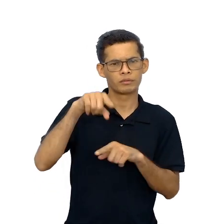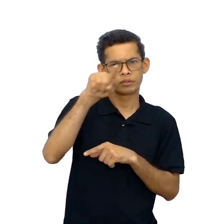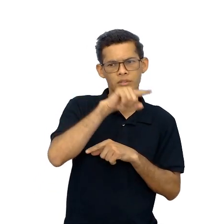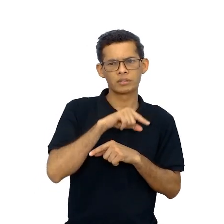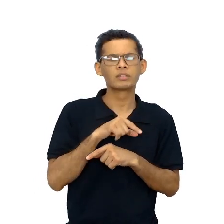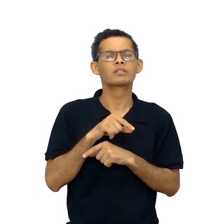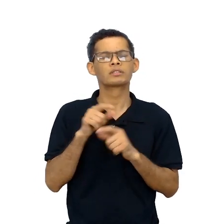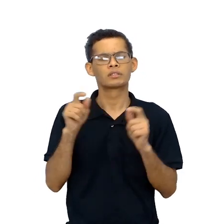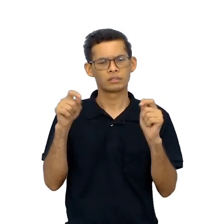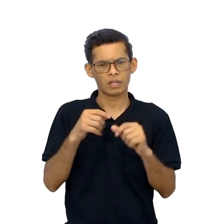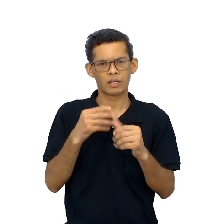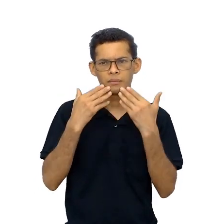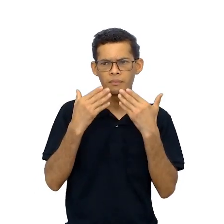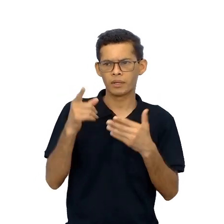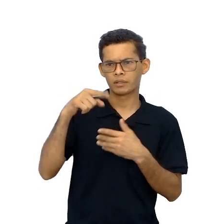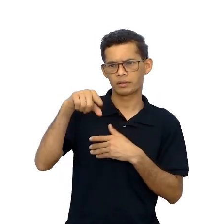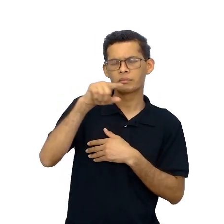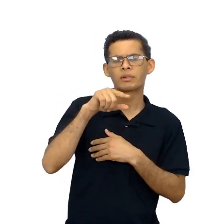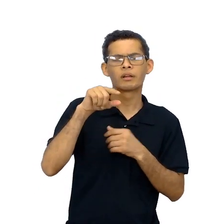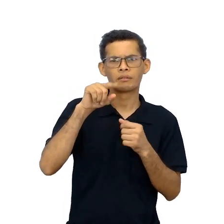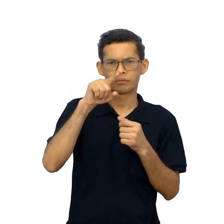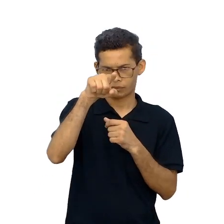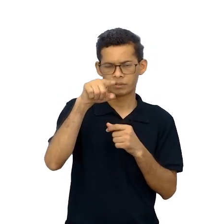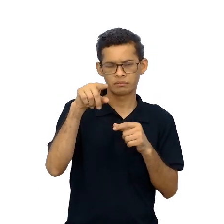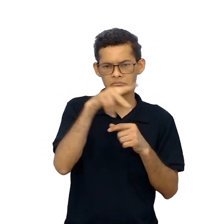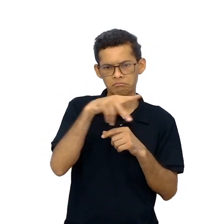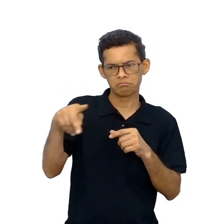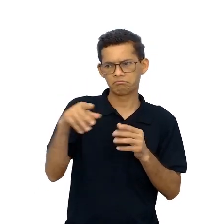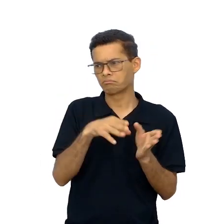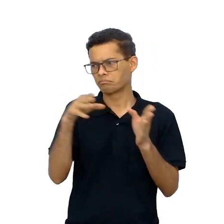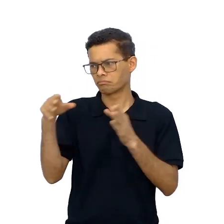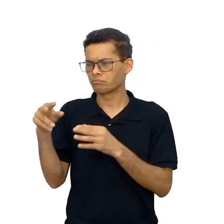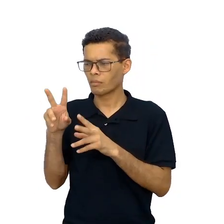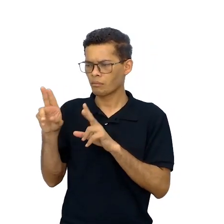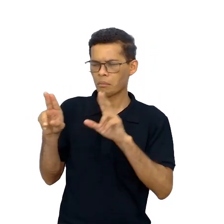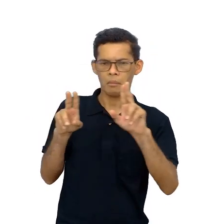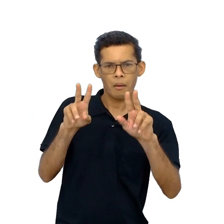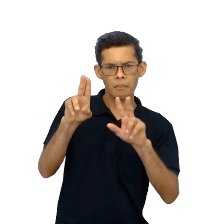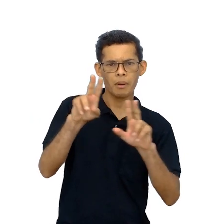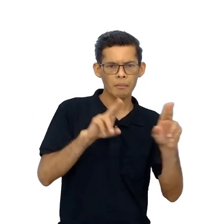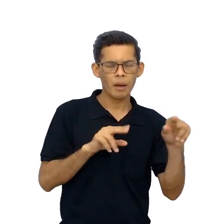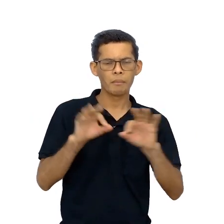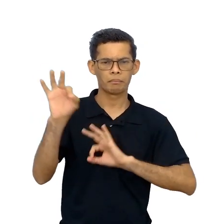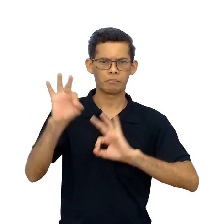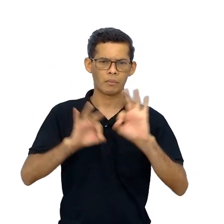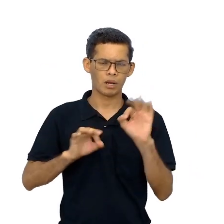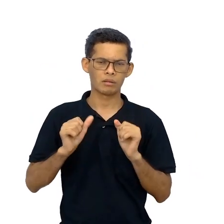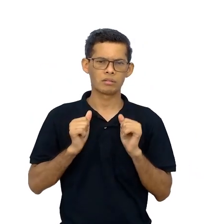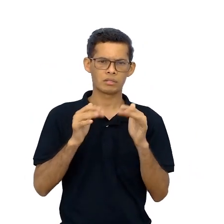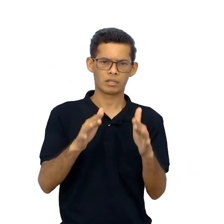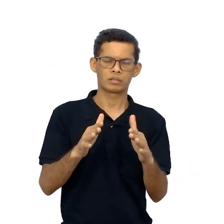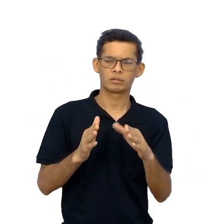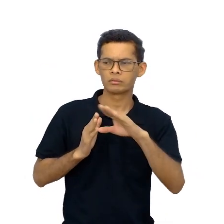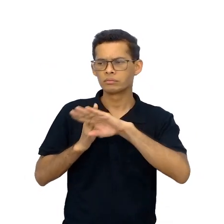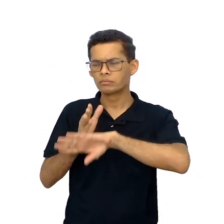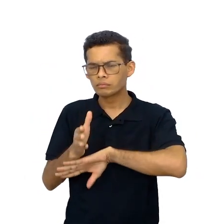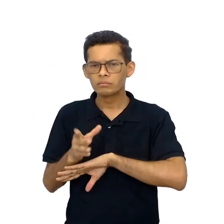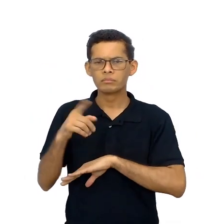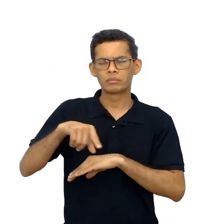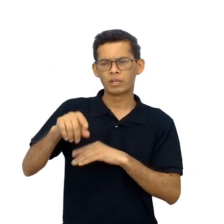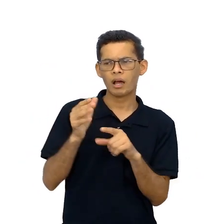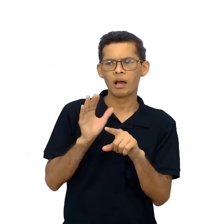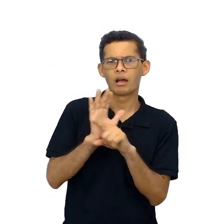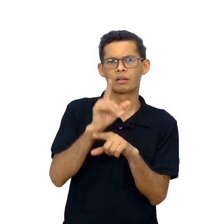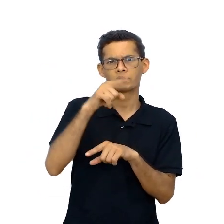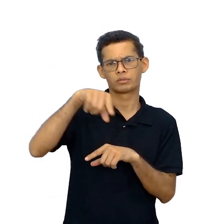pares, né? Eu sei que vocês já estão fazendo isso, um plano de ação e intervenção que possa proporcionar o desenvolvimento